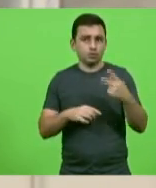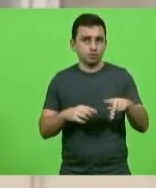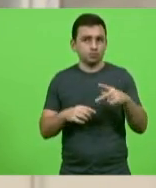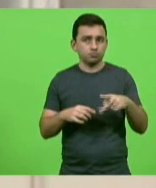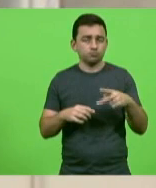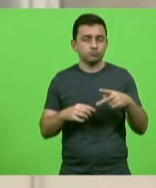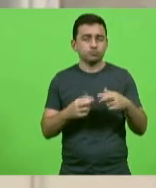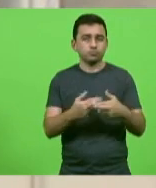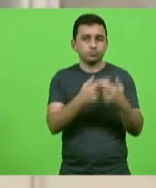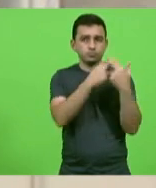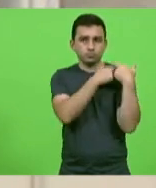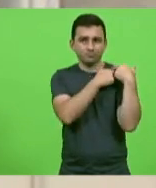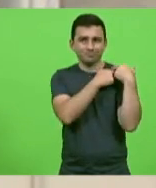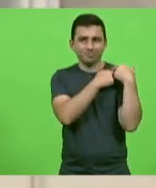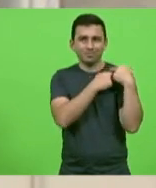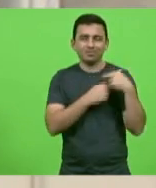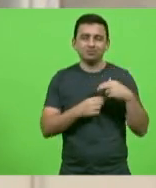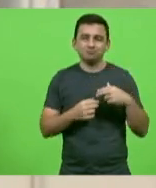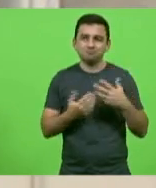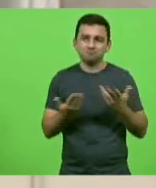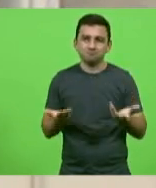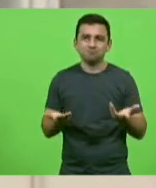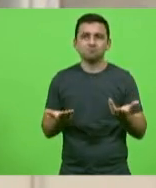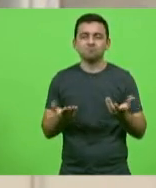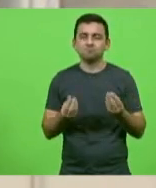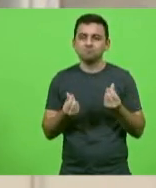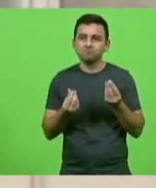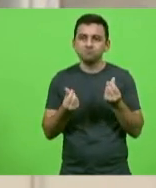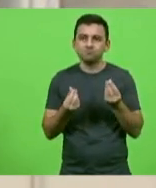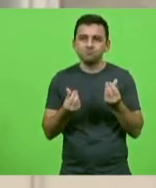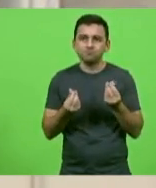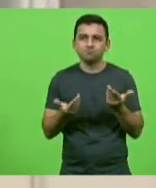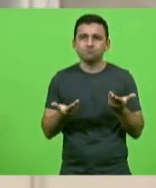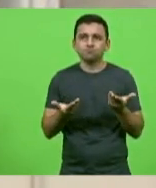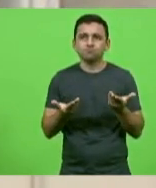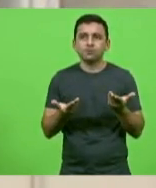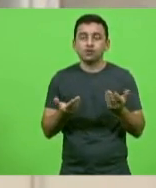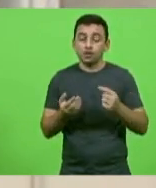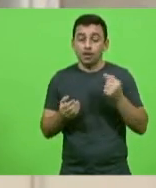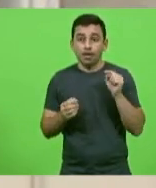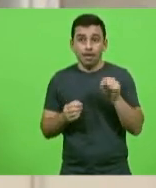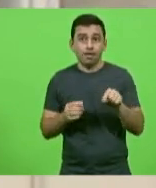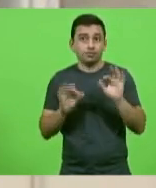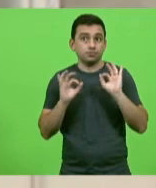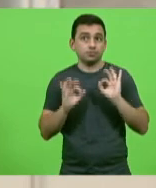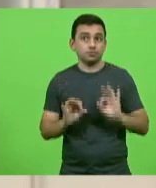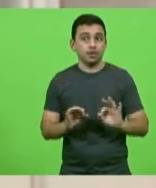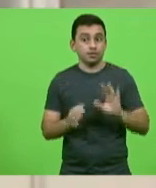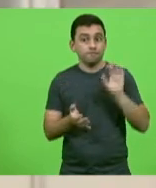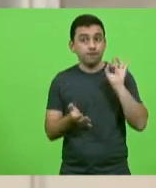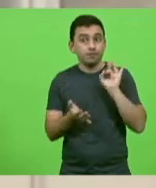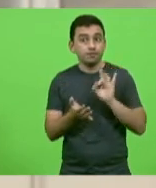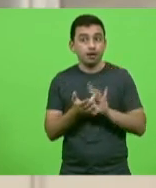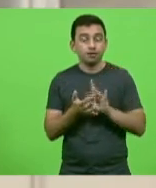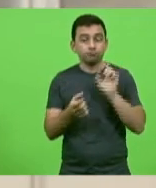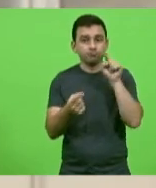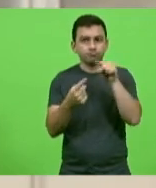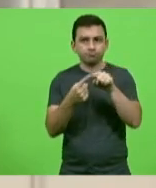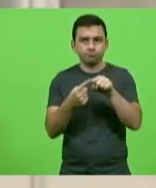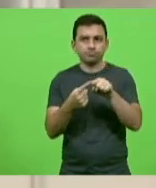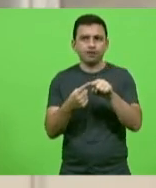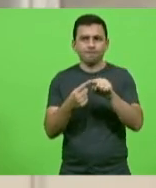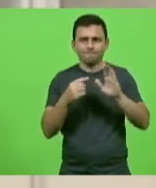cargo" é bastante Vargas abrangente e não consiste em uma ação material específica